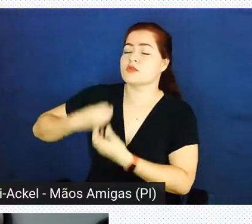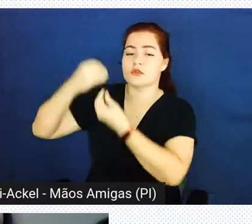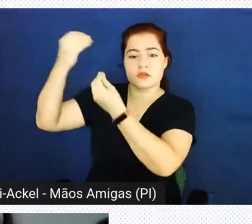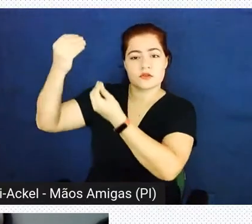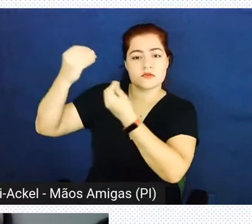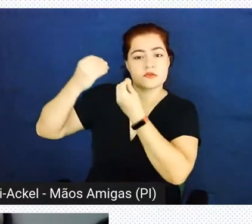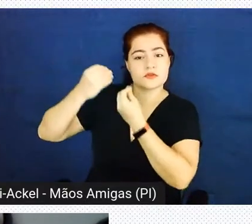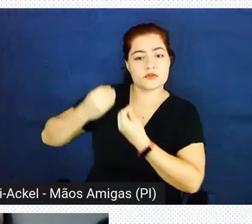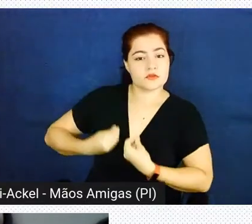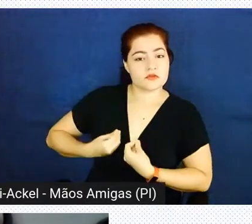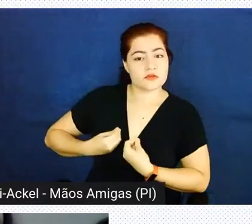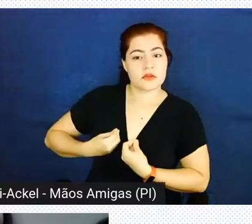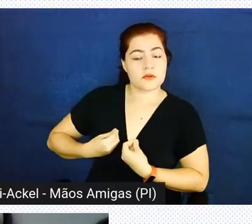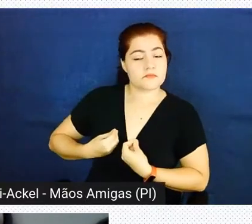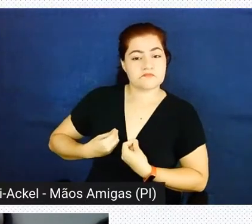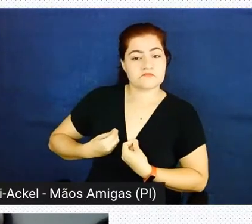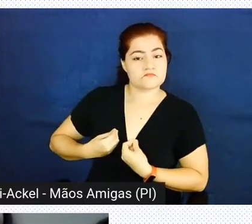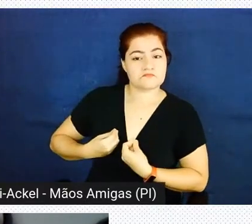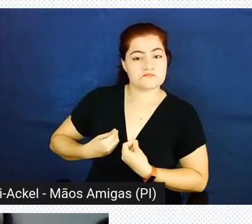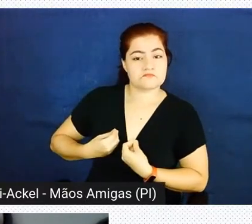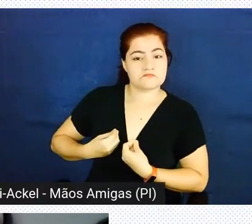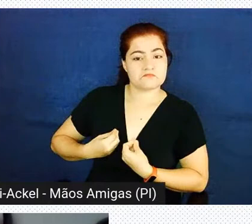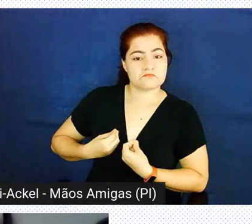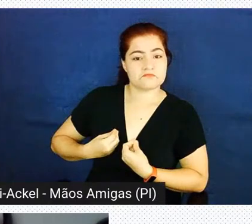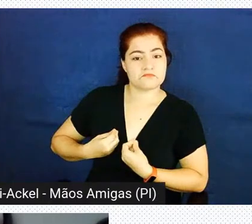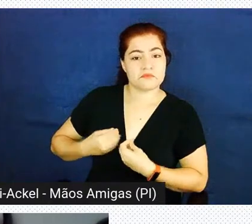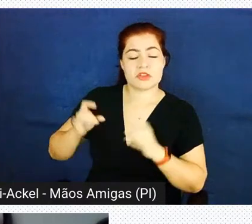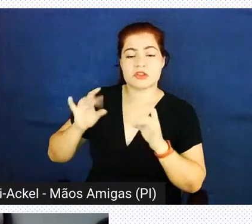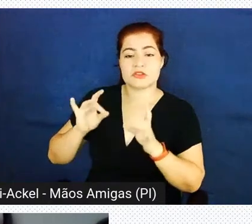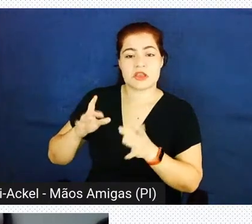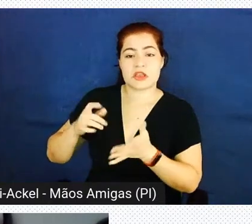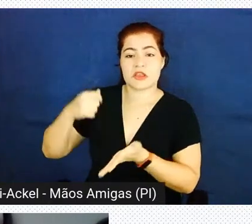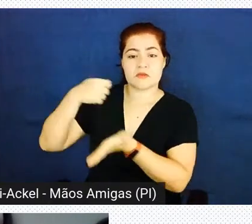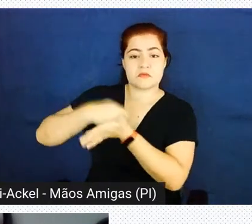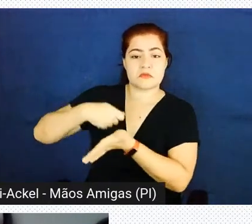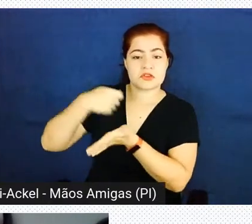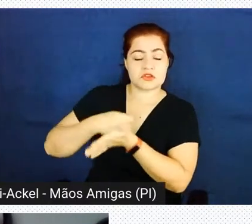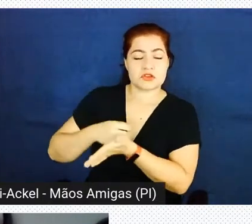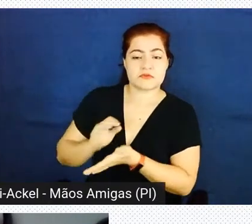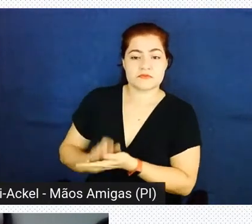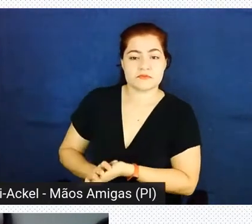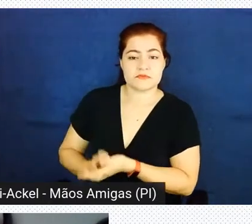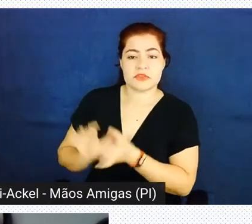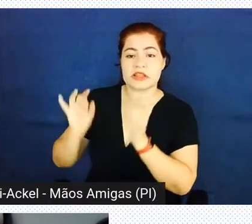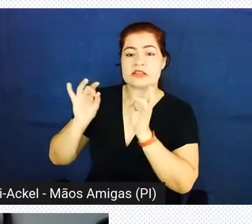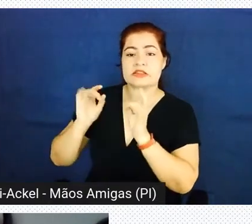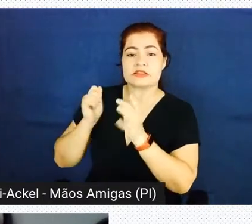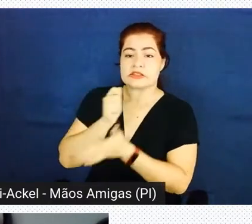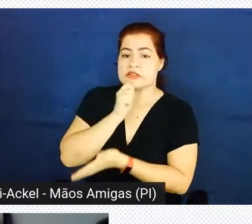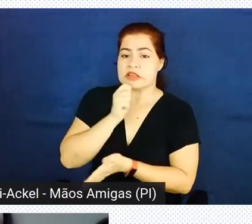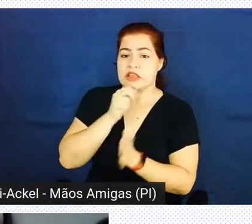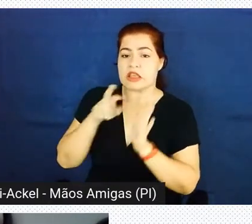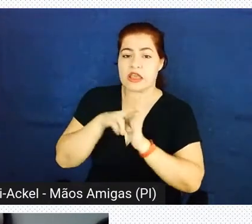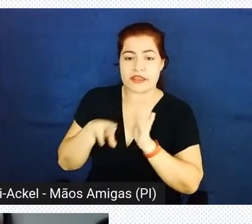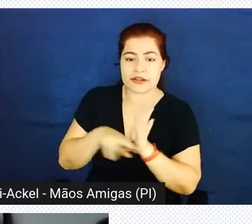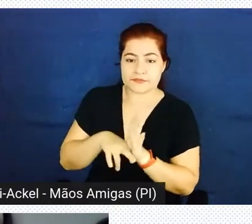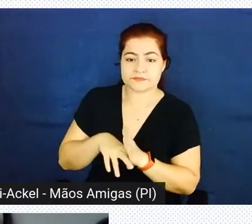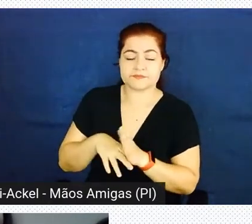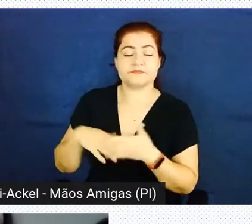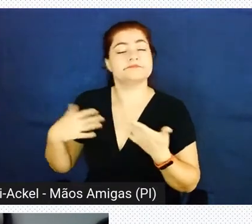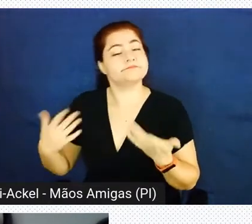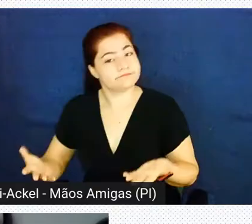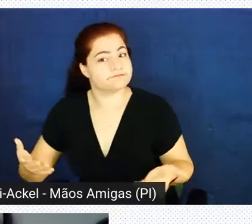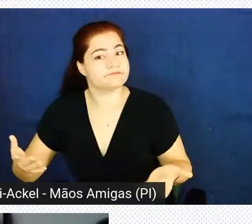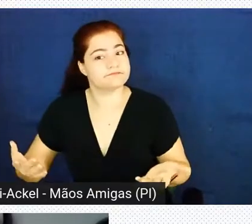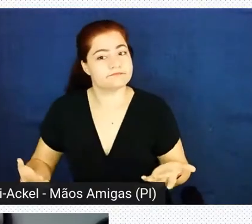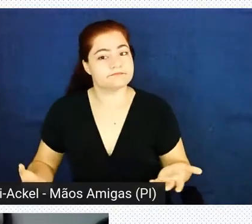sem concessões e sem exigências. E era assim.